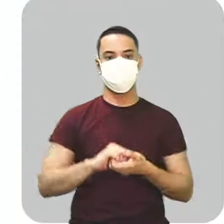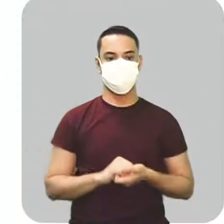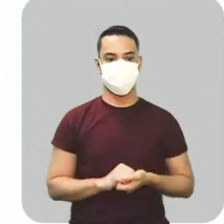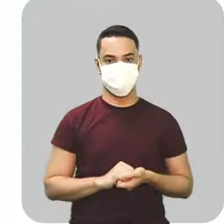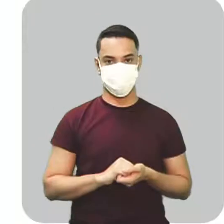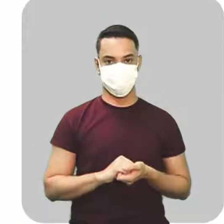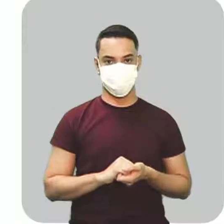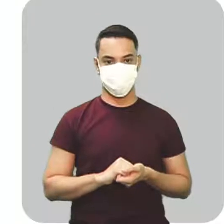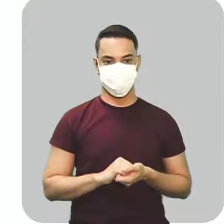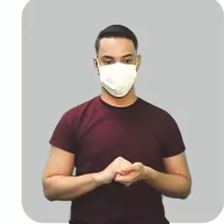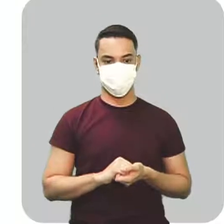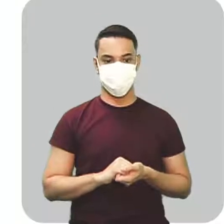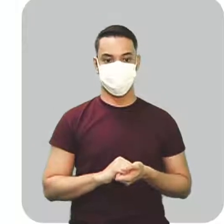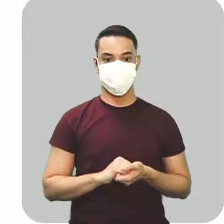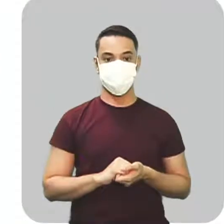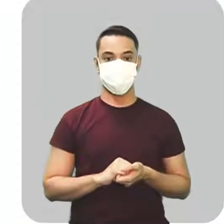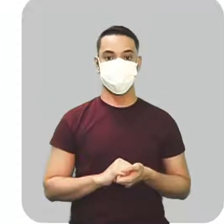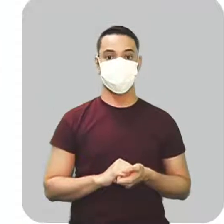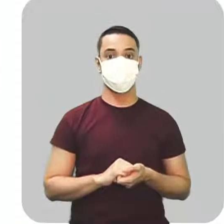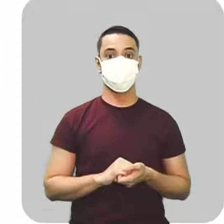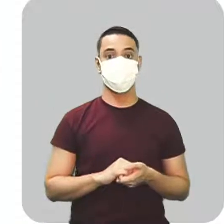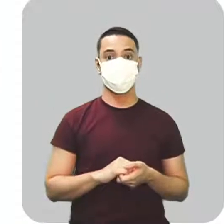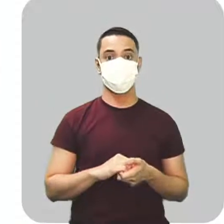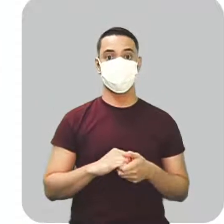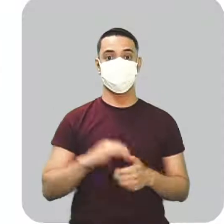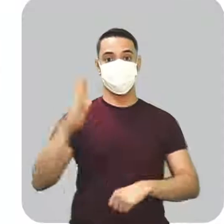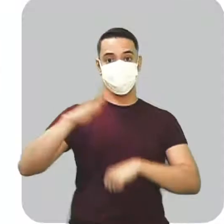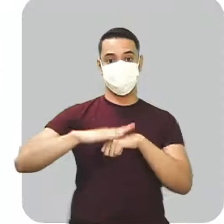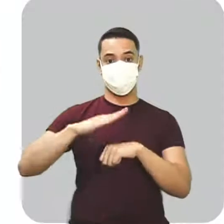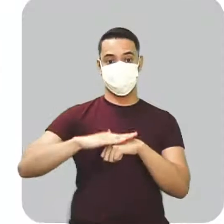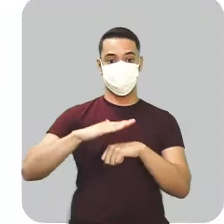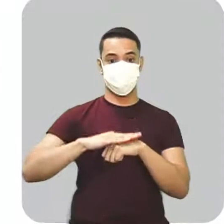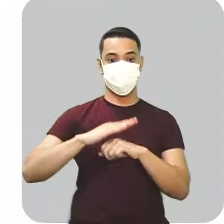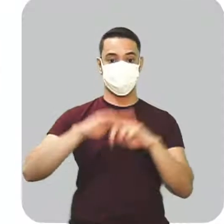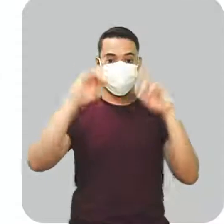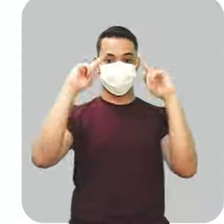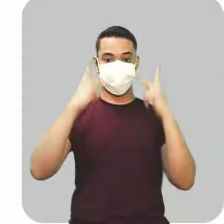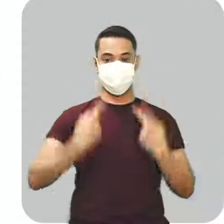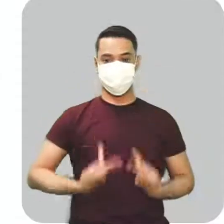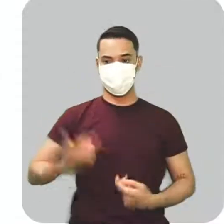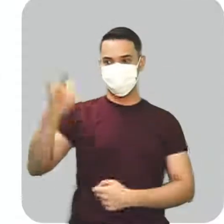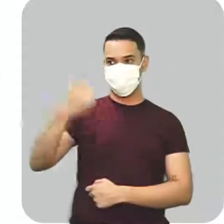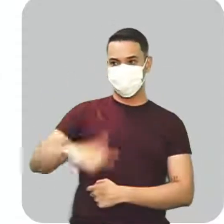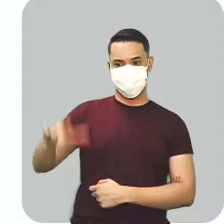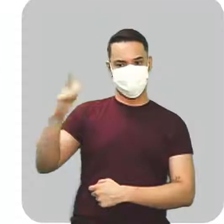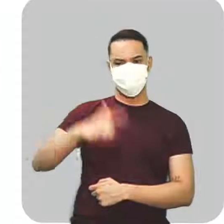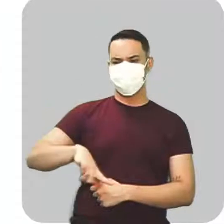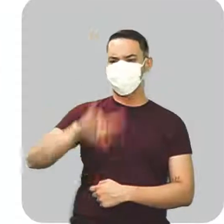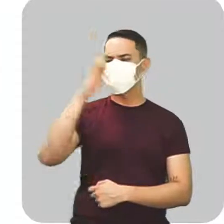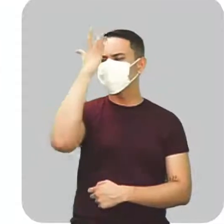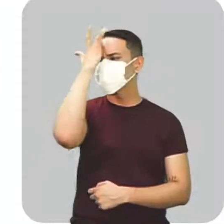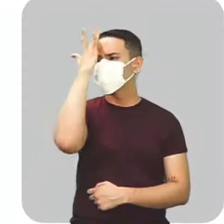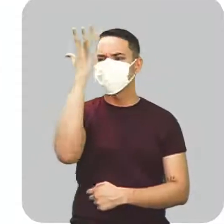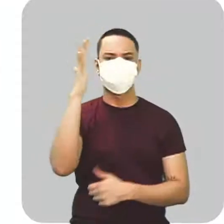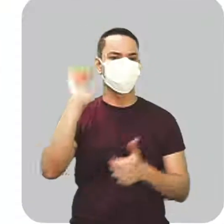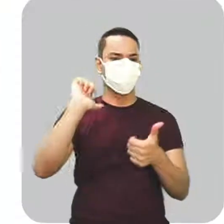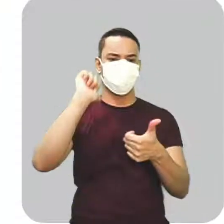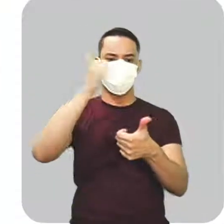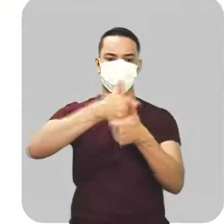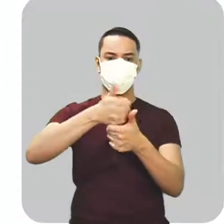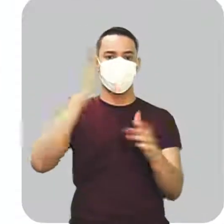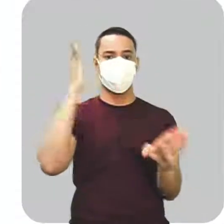processos. As tarefas humanas repetitivas serão facilmente substituídas